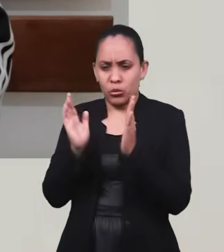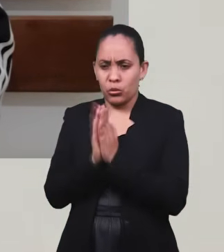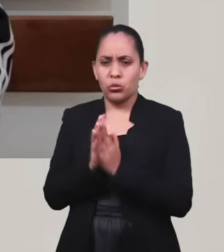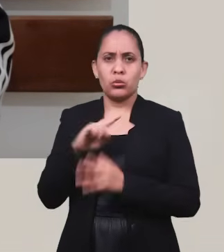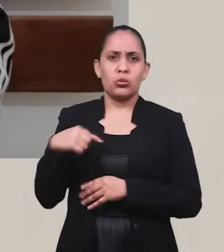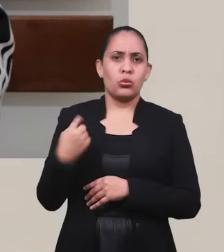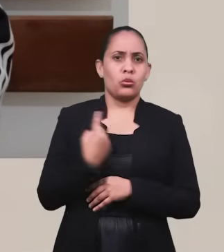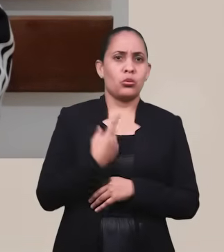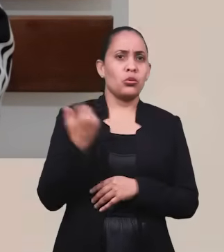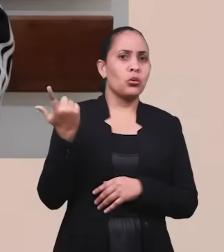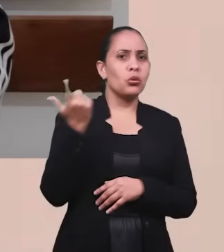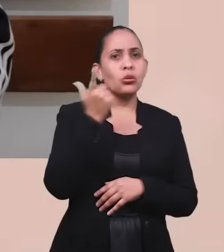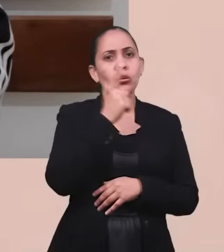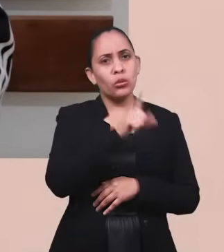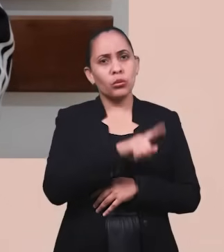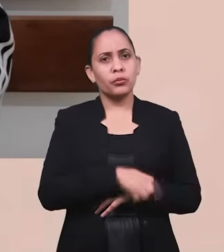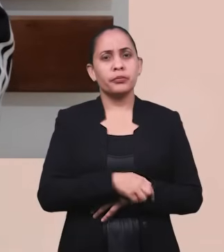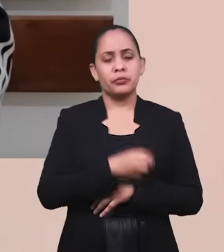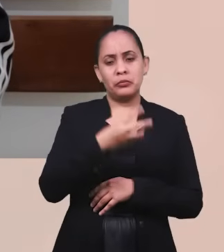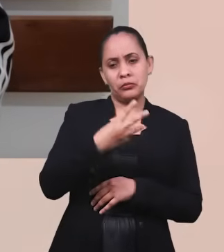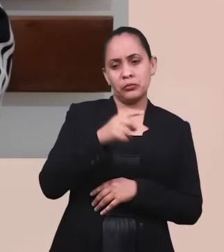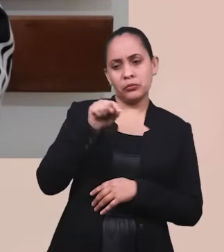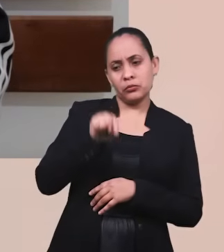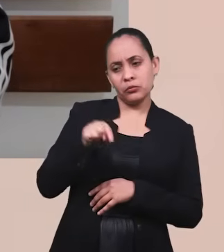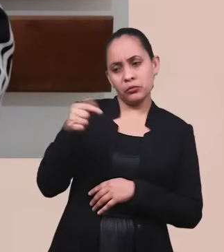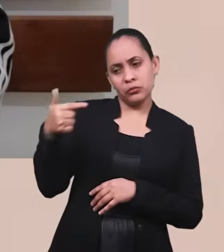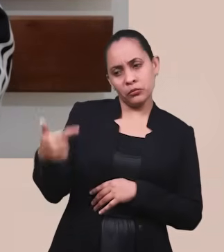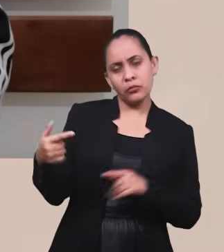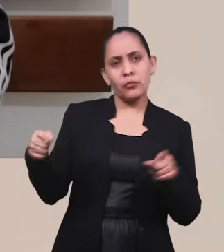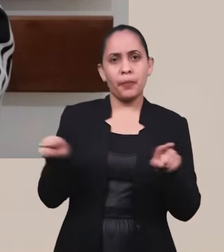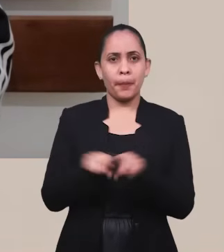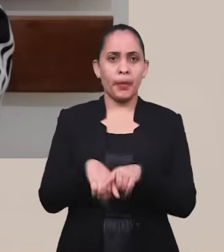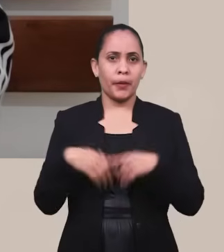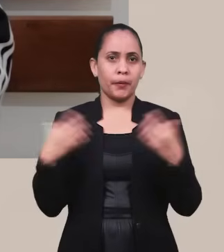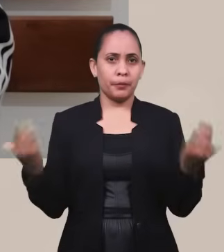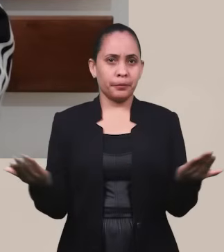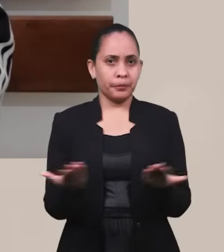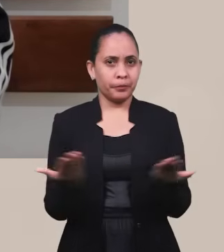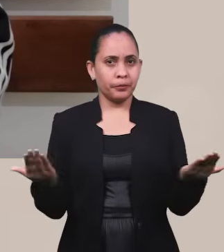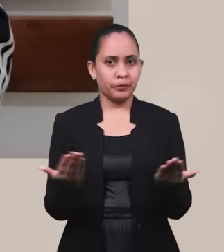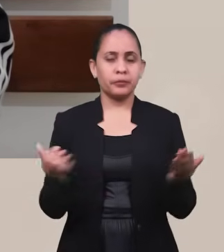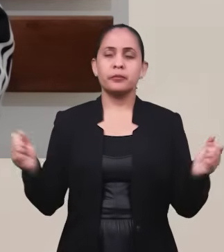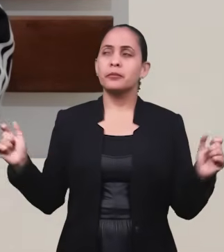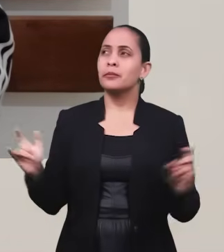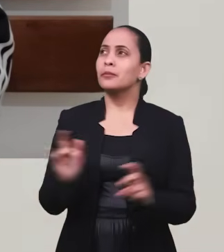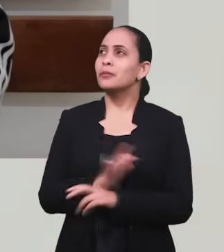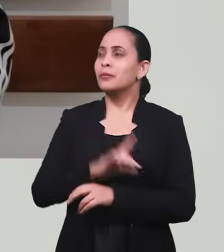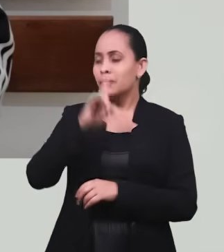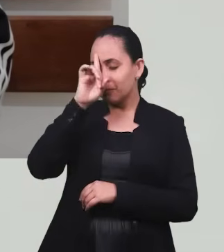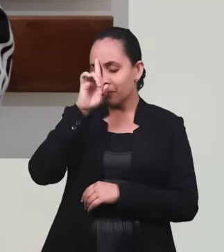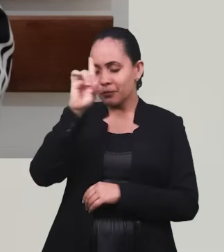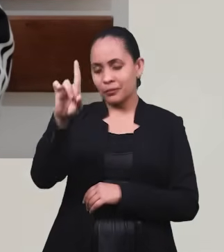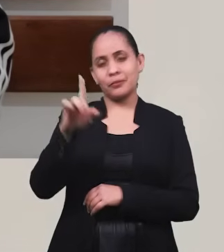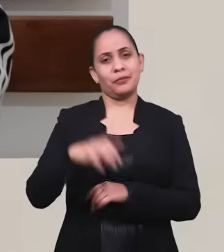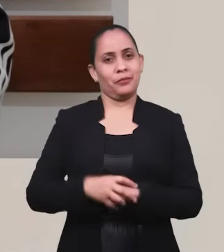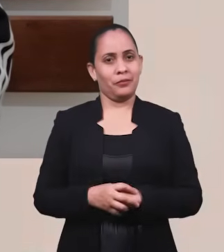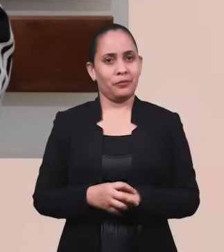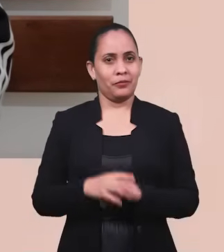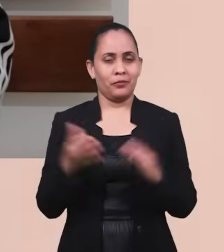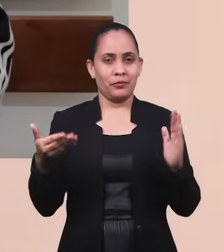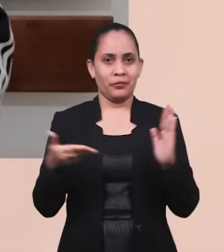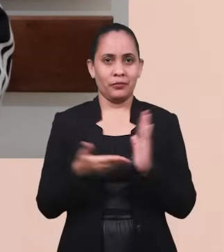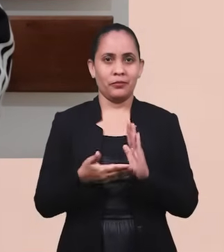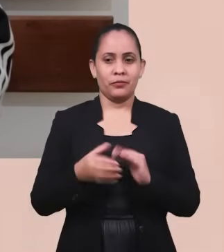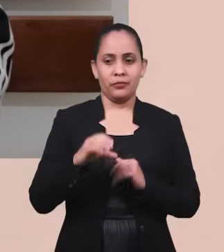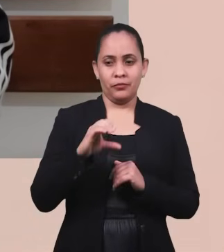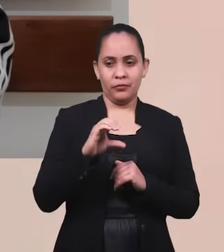nós conseguimos chegar a 3,2. E agora, irmãos, para a honra e glória do meu Deus, chegou